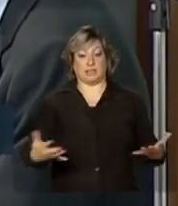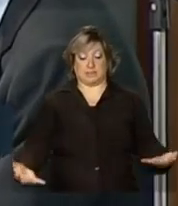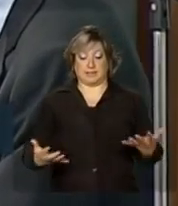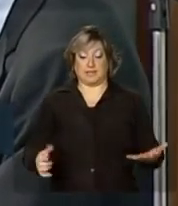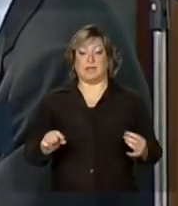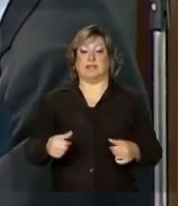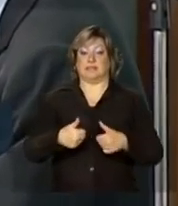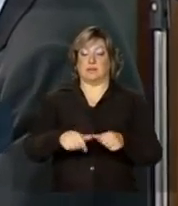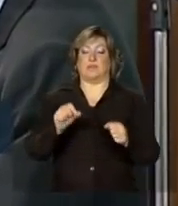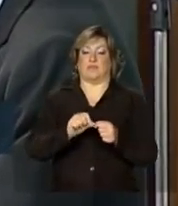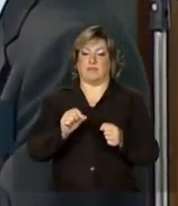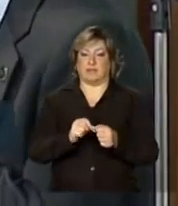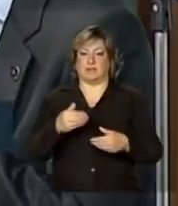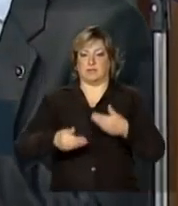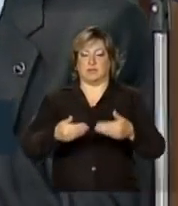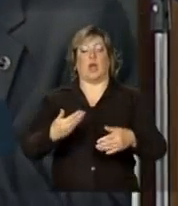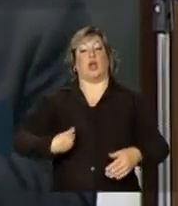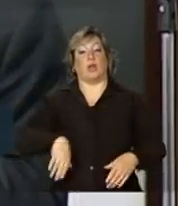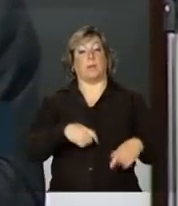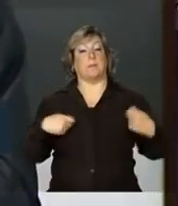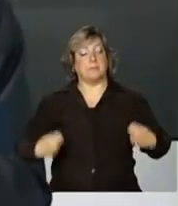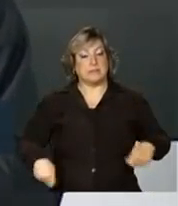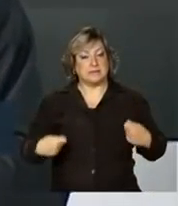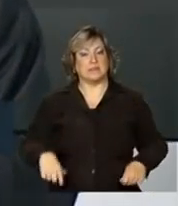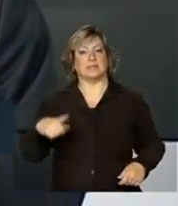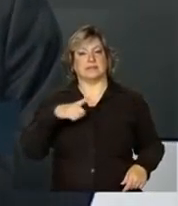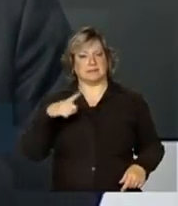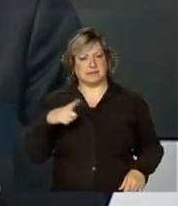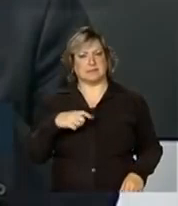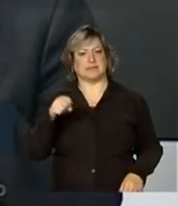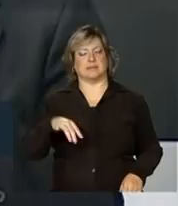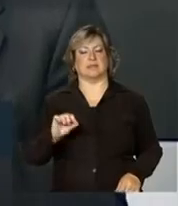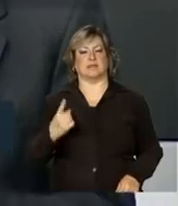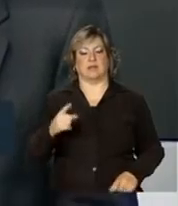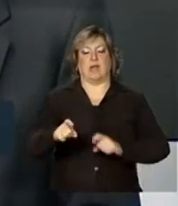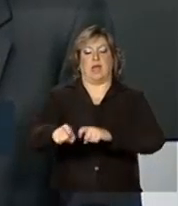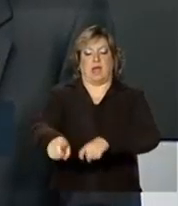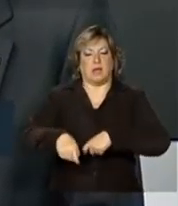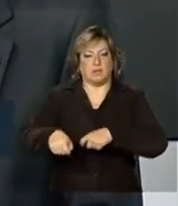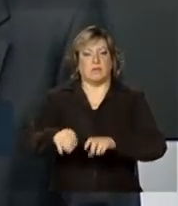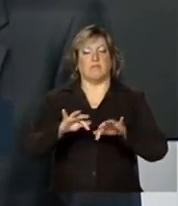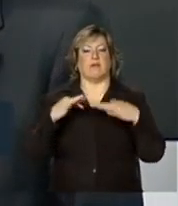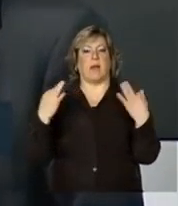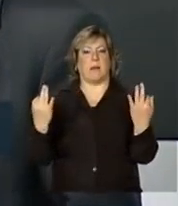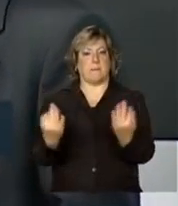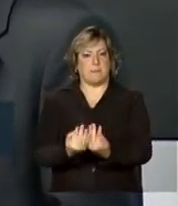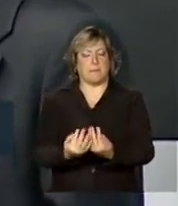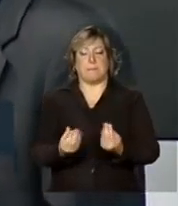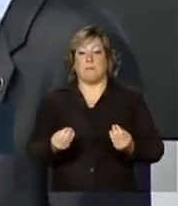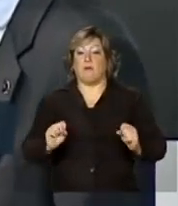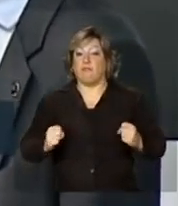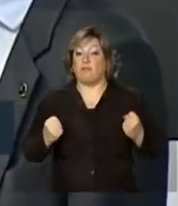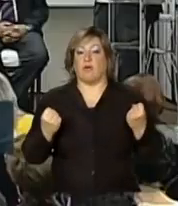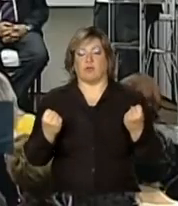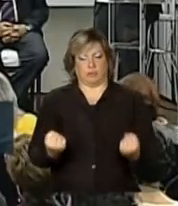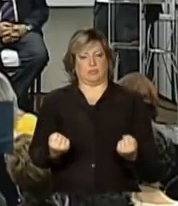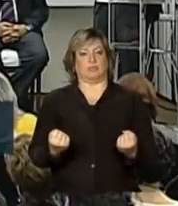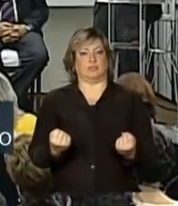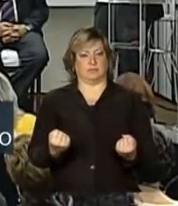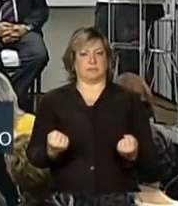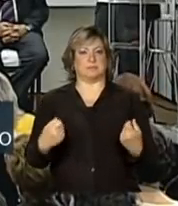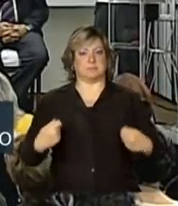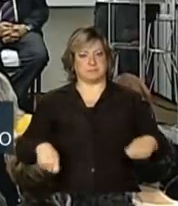estamos construindo, nós precisamos ter, sim, uma agricultura familiar muito forte, muito fortalecida,